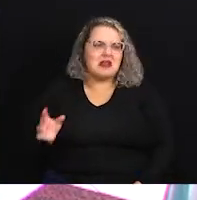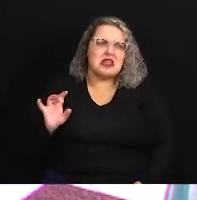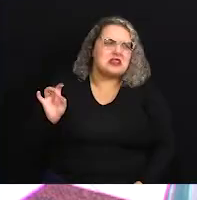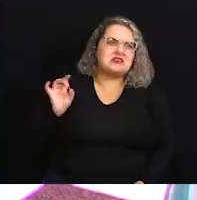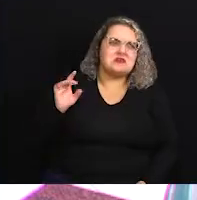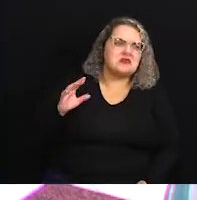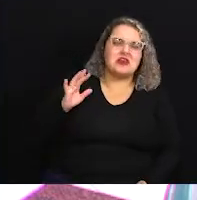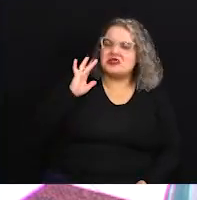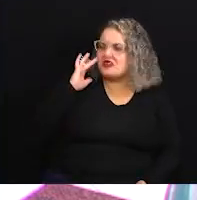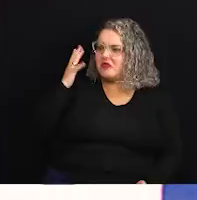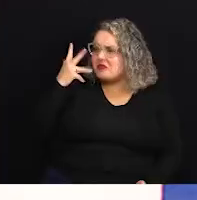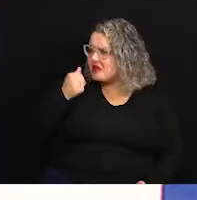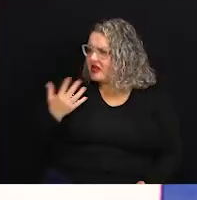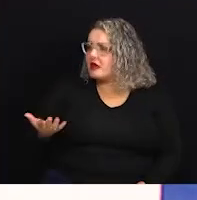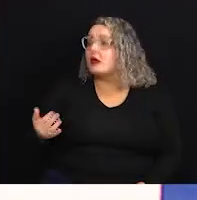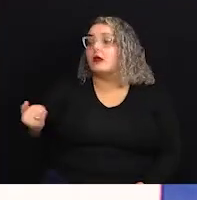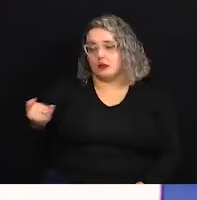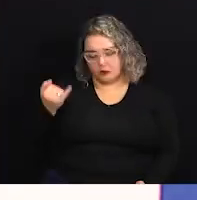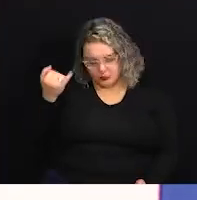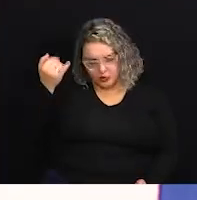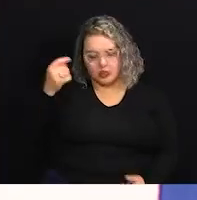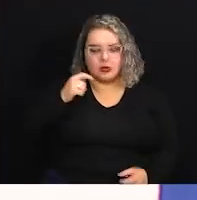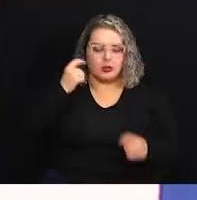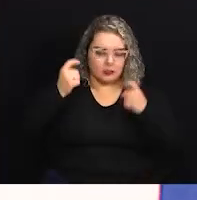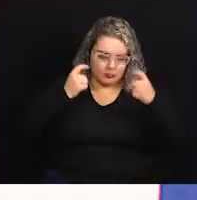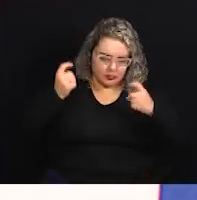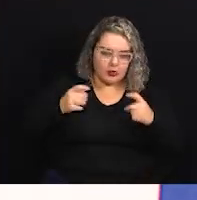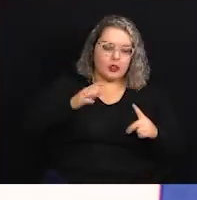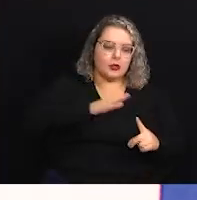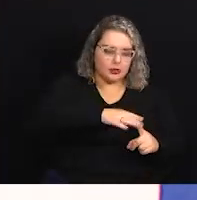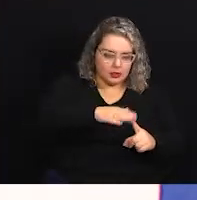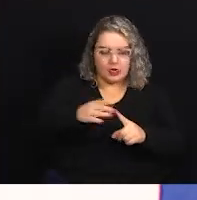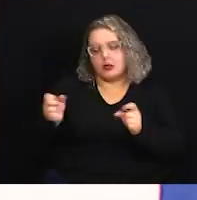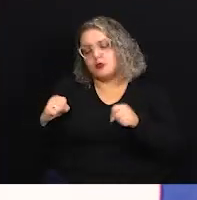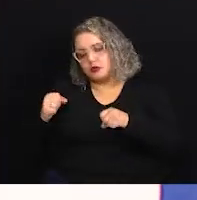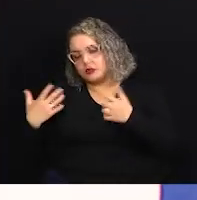assim, sempre achei importante a preocupação ambiental.